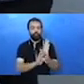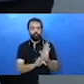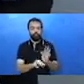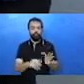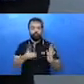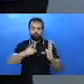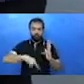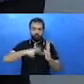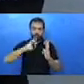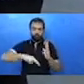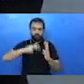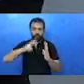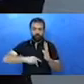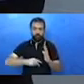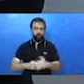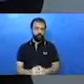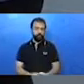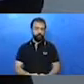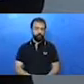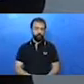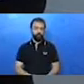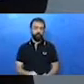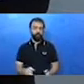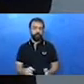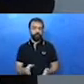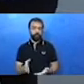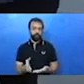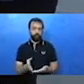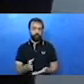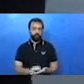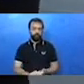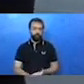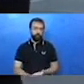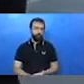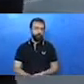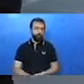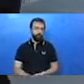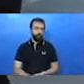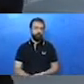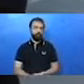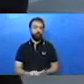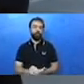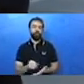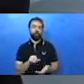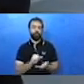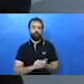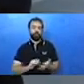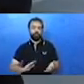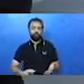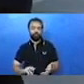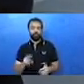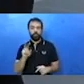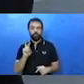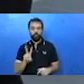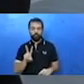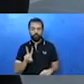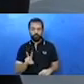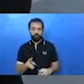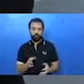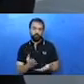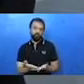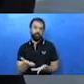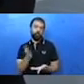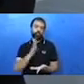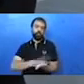esse texto que está na página faz parte da atividade 2 do exercício 1. Virem a